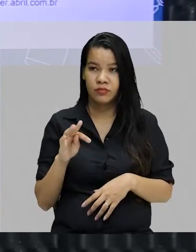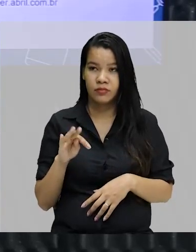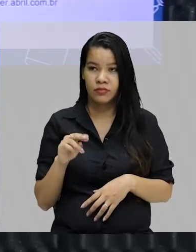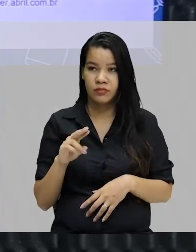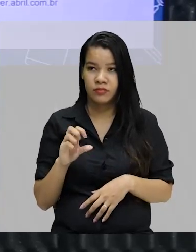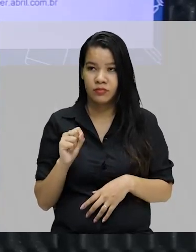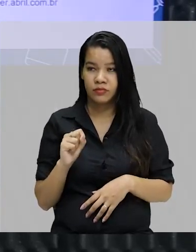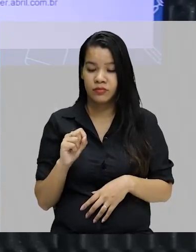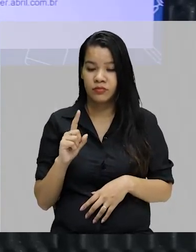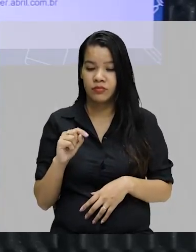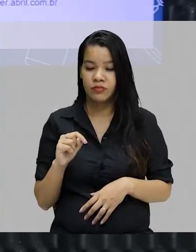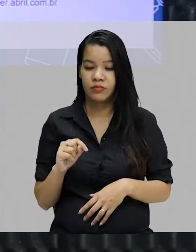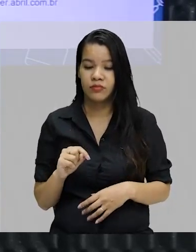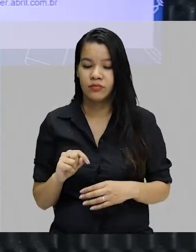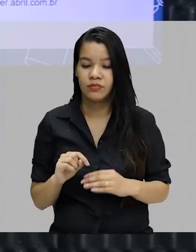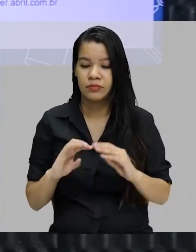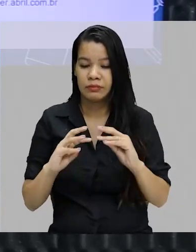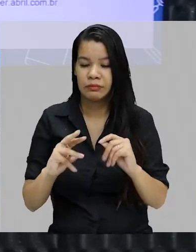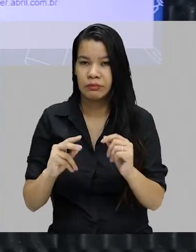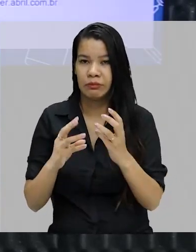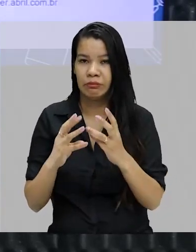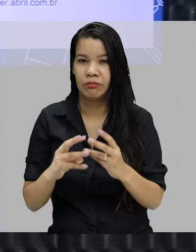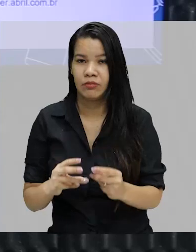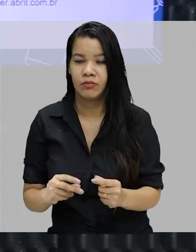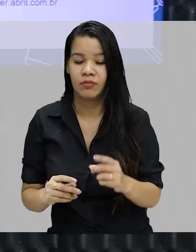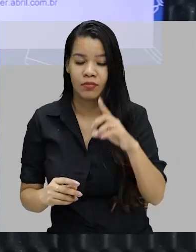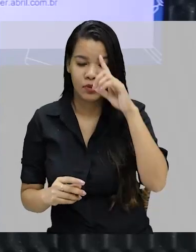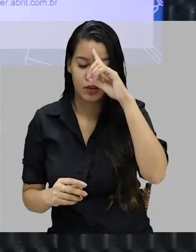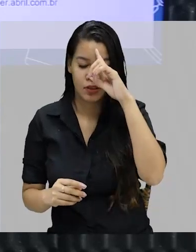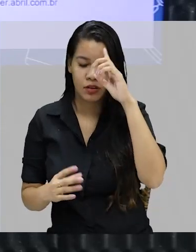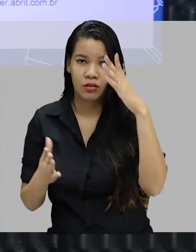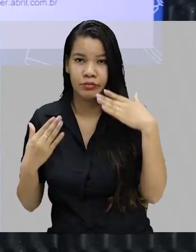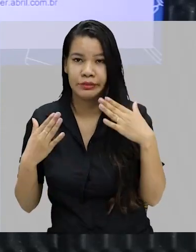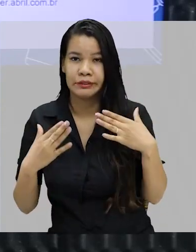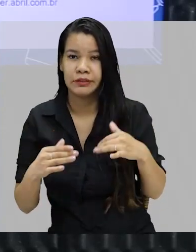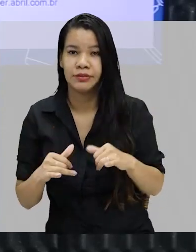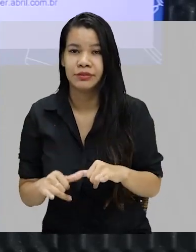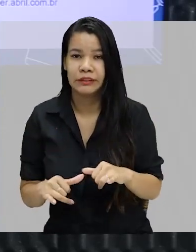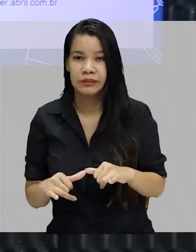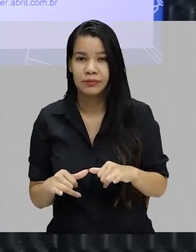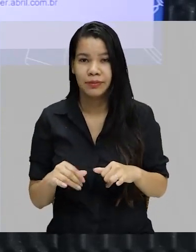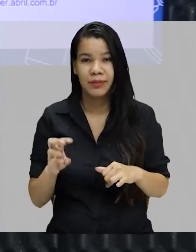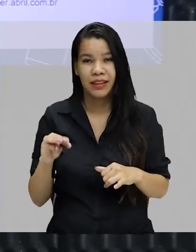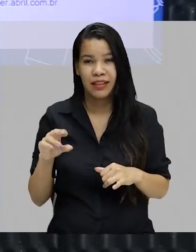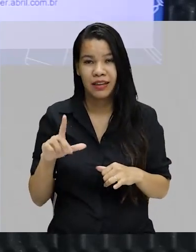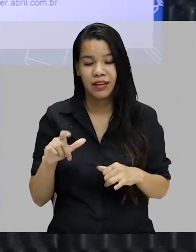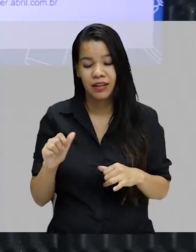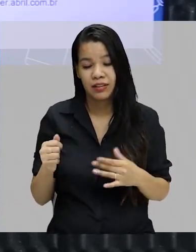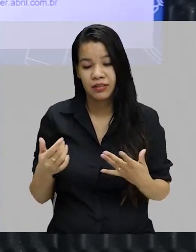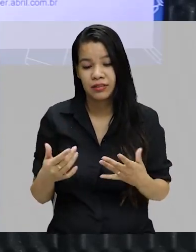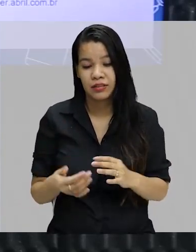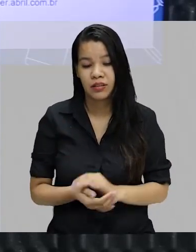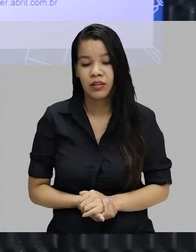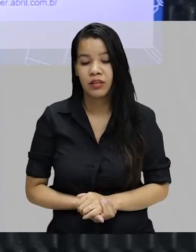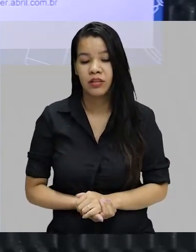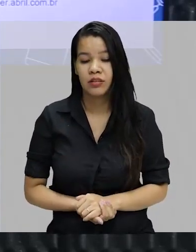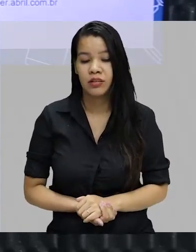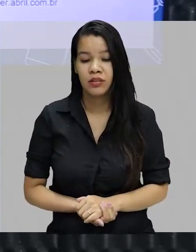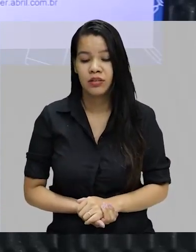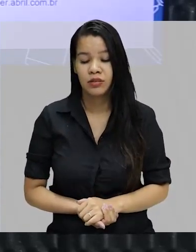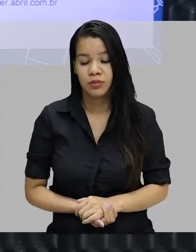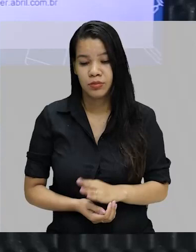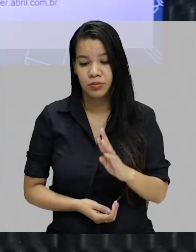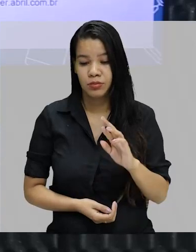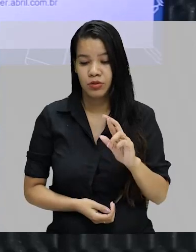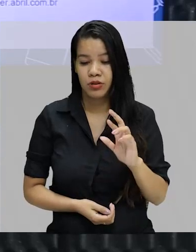né, melecosa, em dias quentes, né? Fica aquela meleca. Então, a borracha